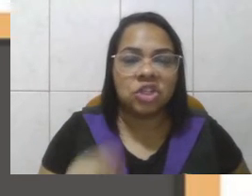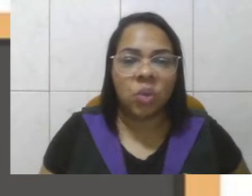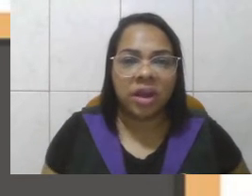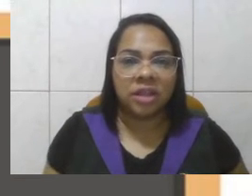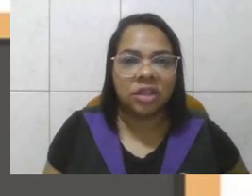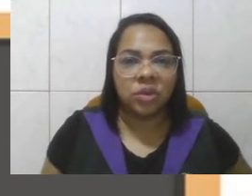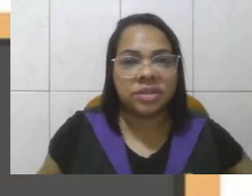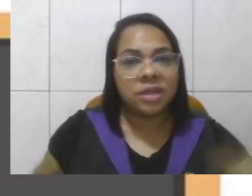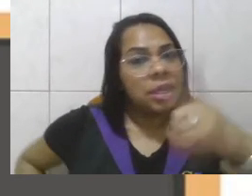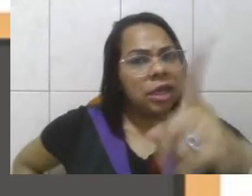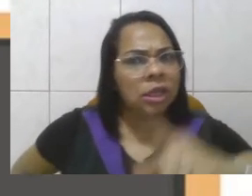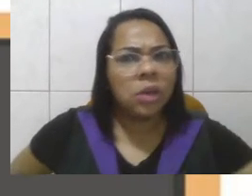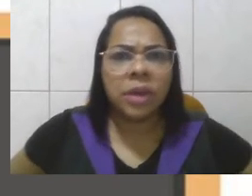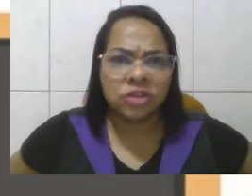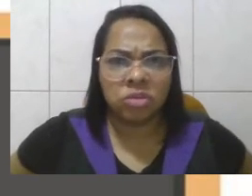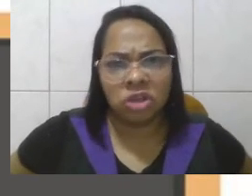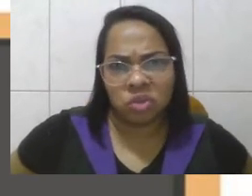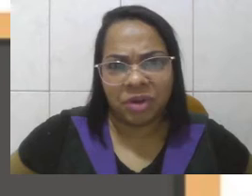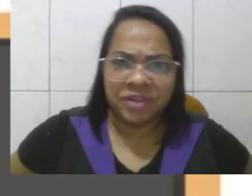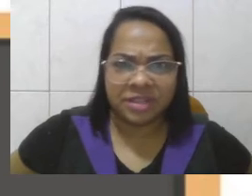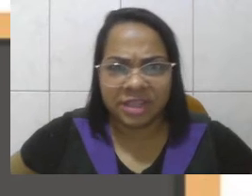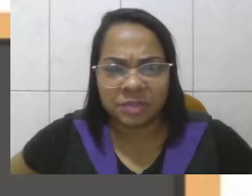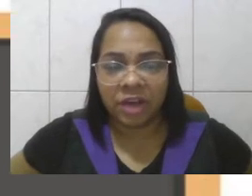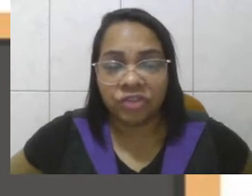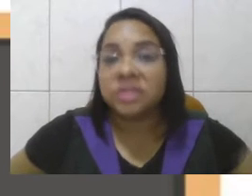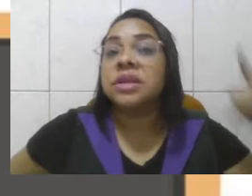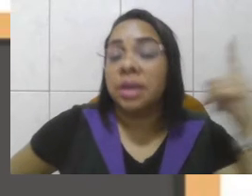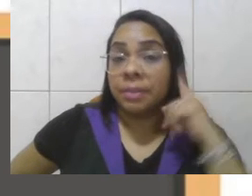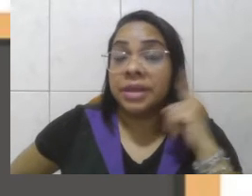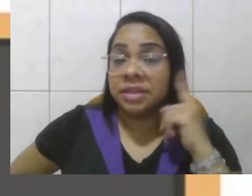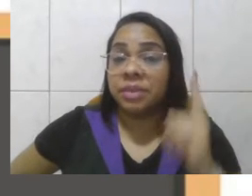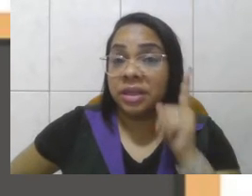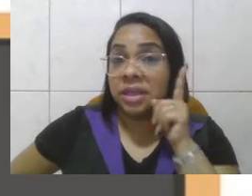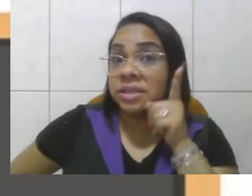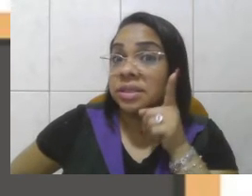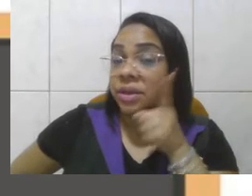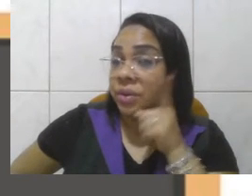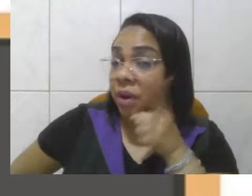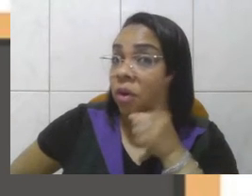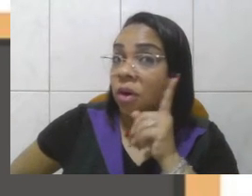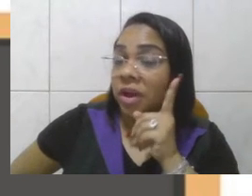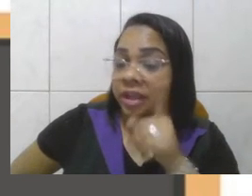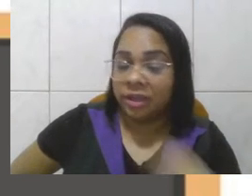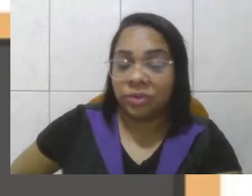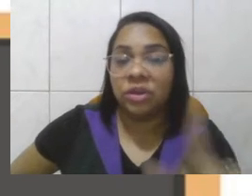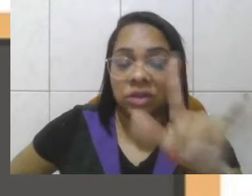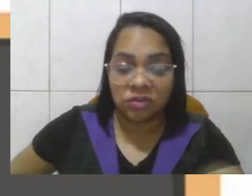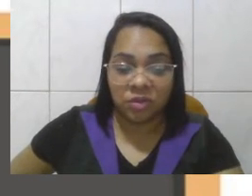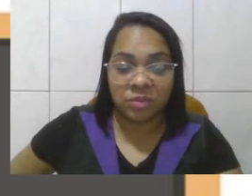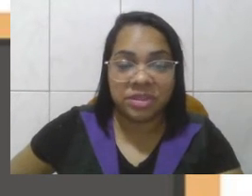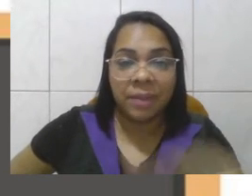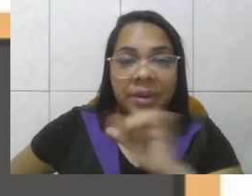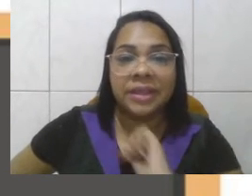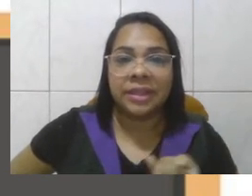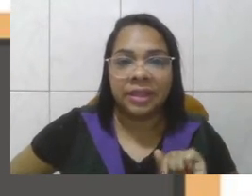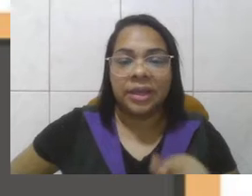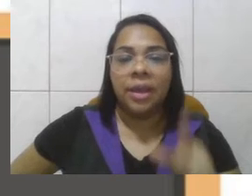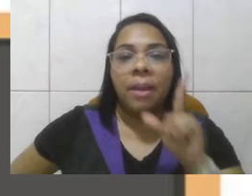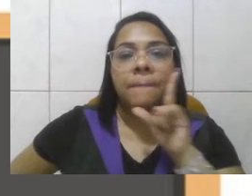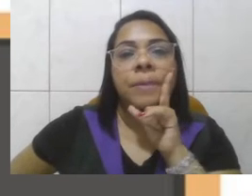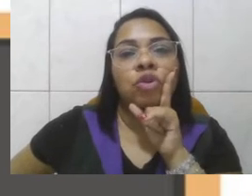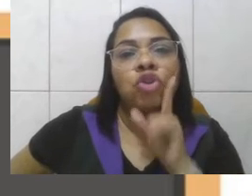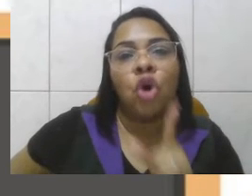a 142. E não é somente para fazer as páginas. Prestem bem atenção agora, hein, do que nós vamos